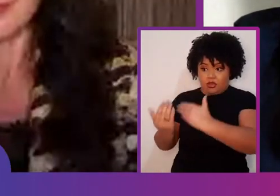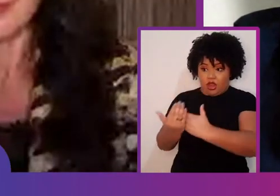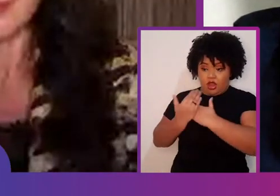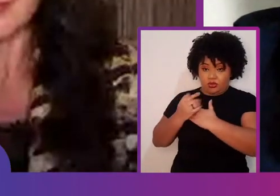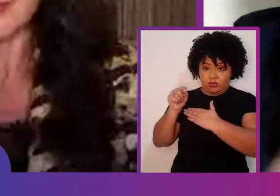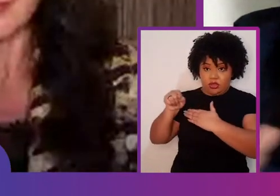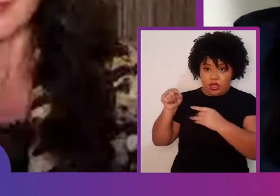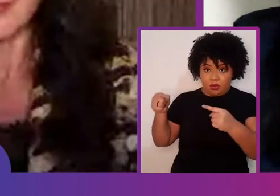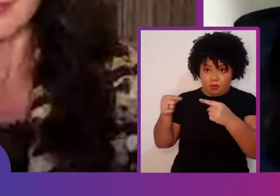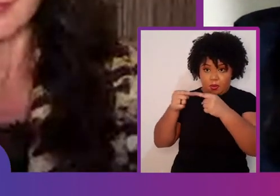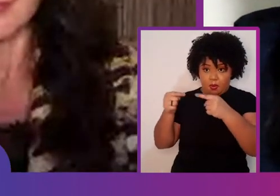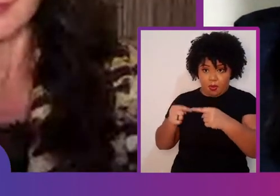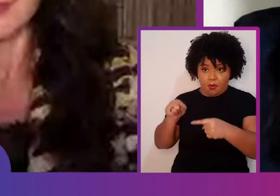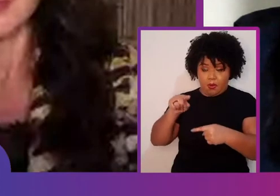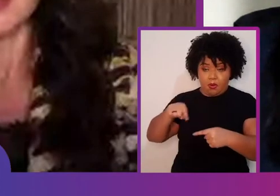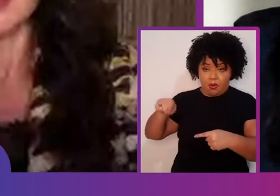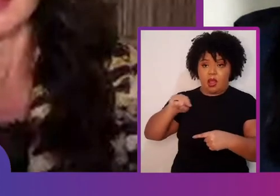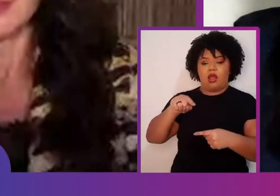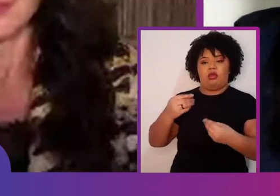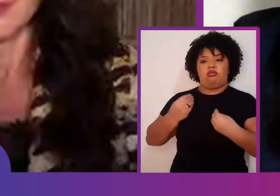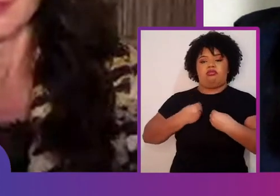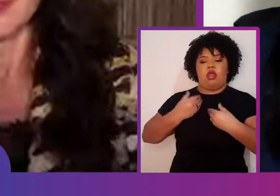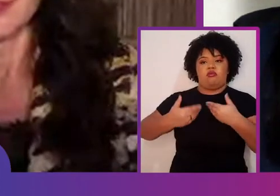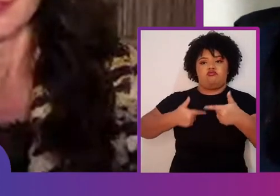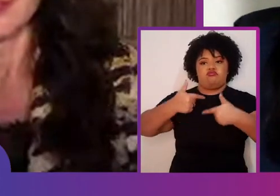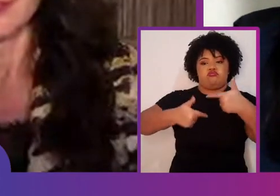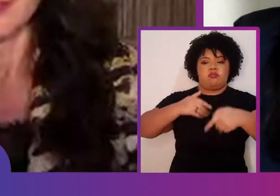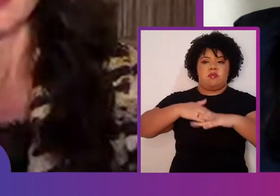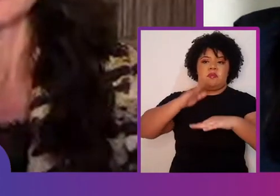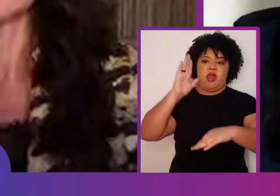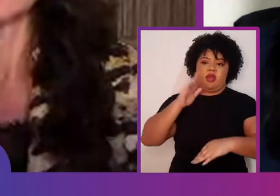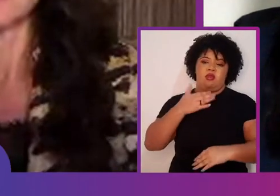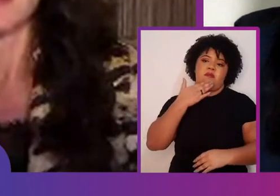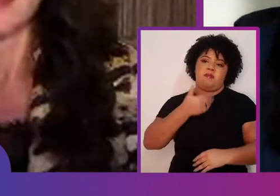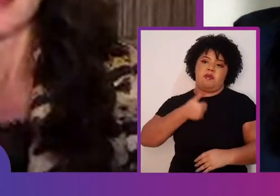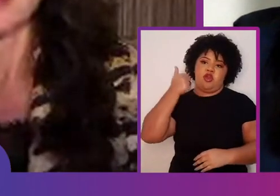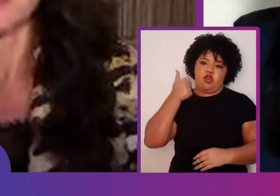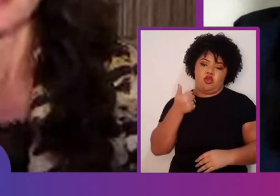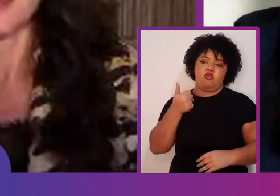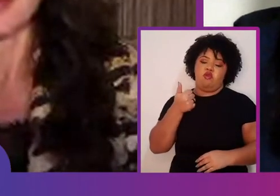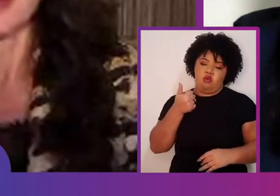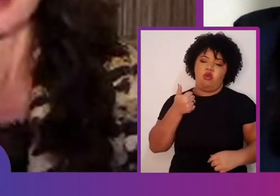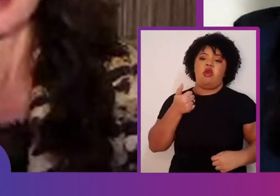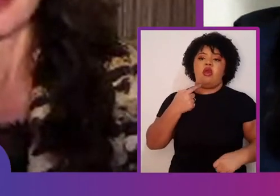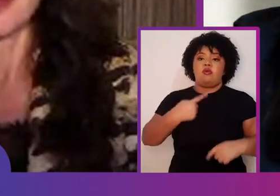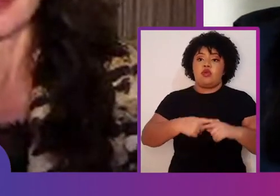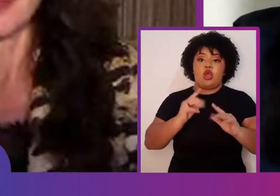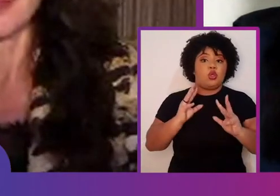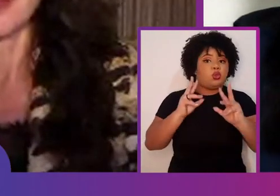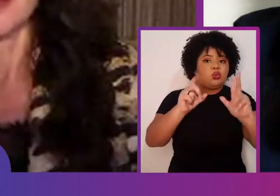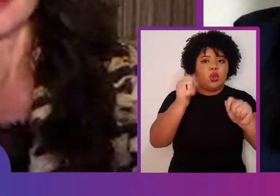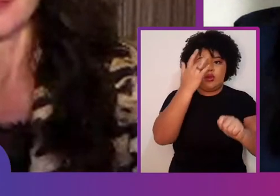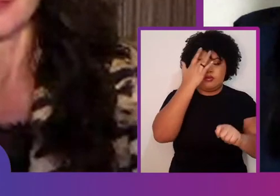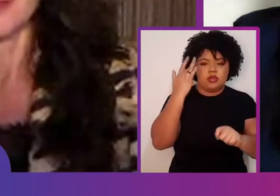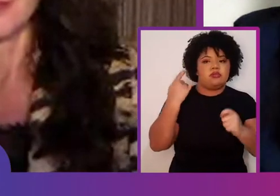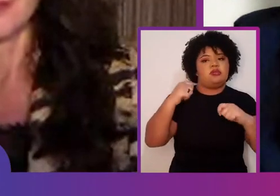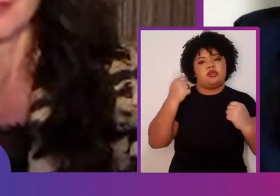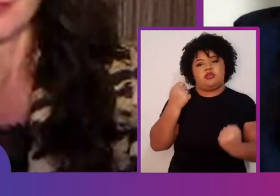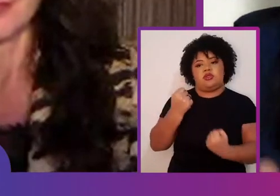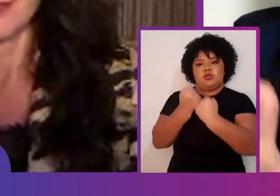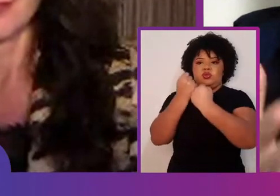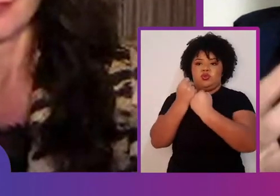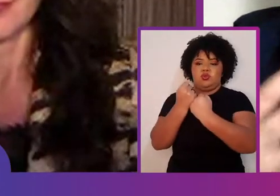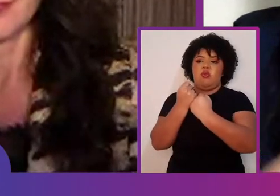situação pensando agora na diversidade comportamental. Todas as pessoas precisam de suportes específicos para se